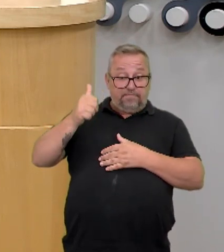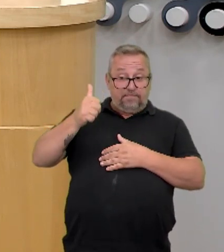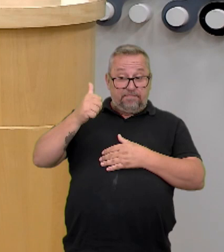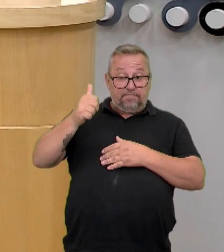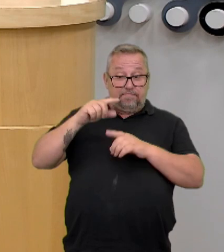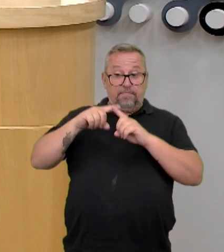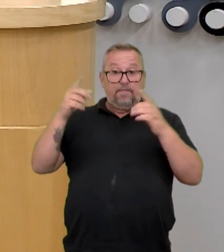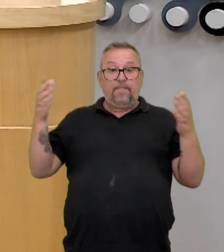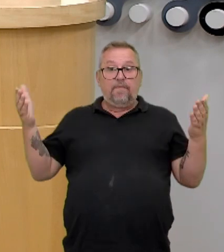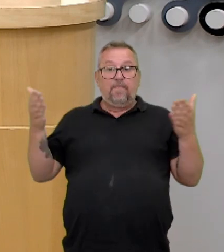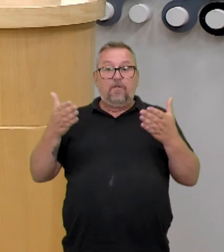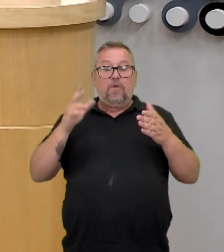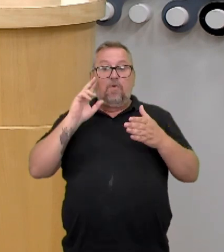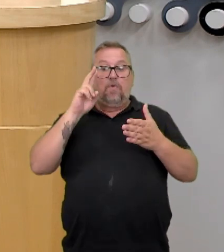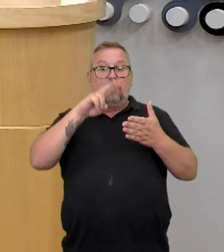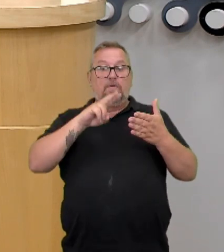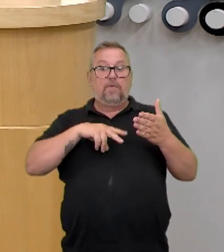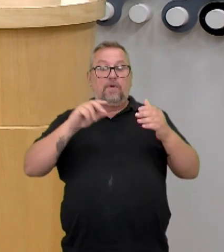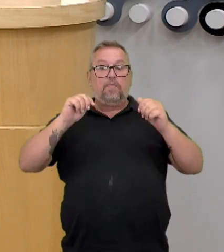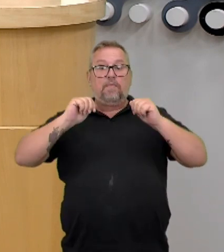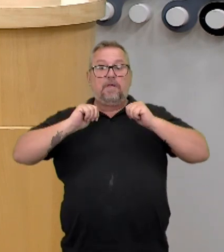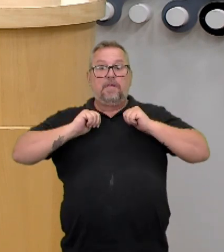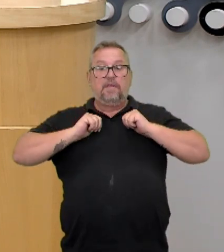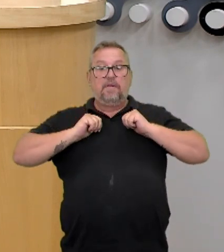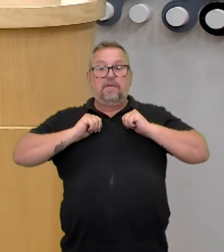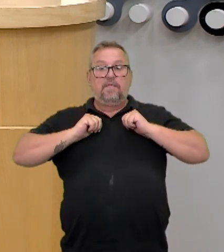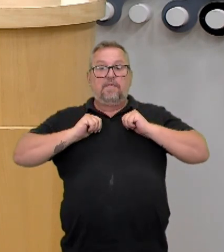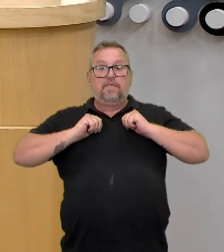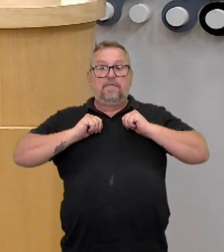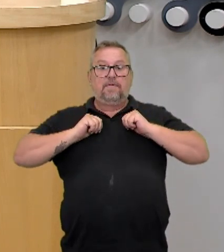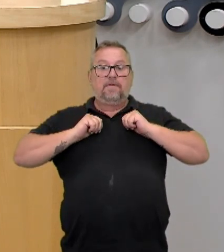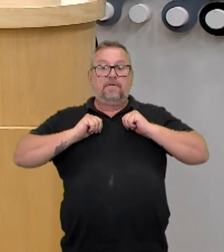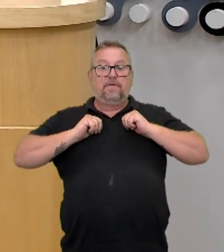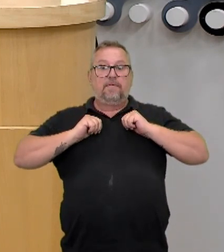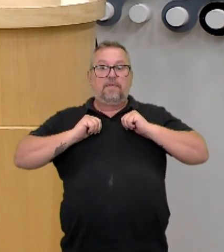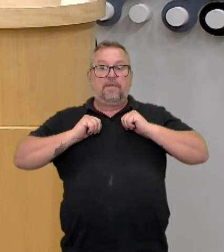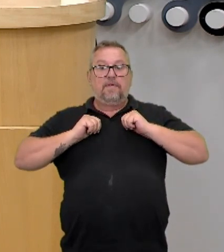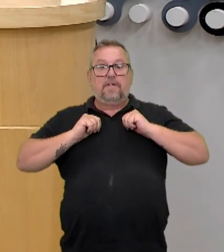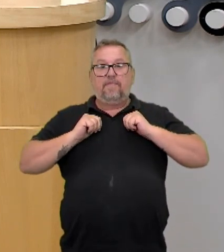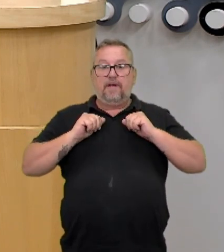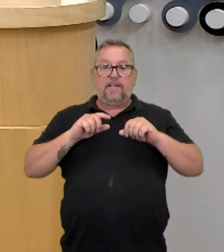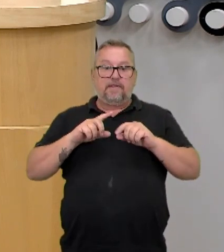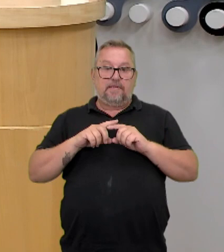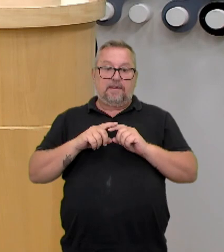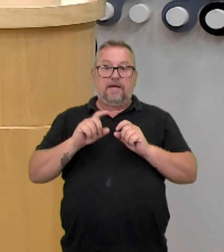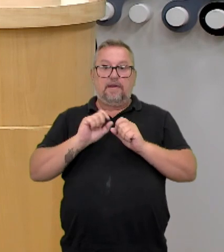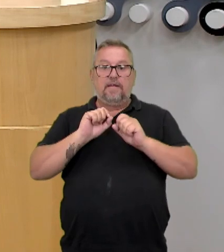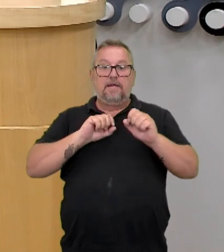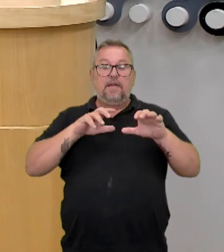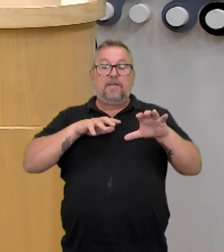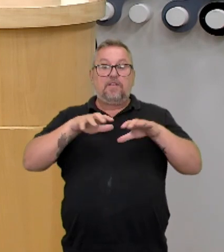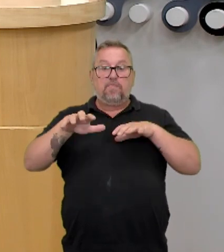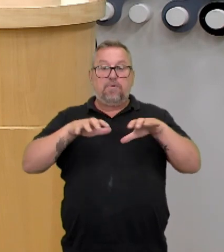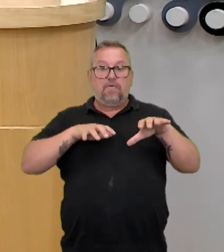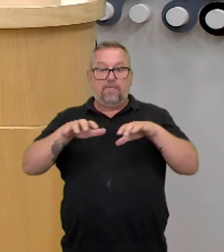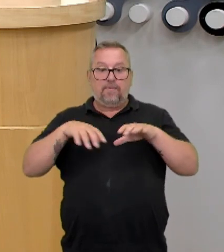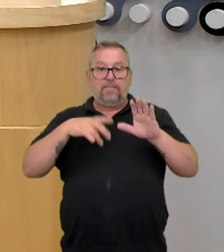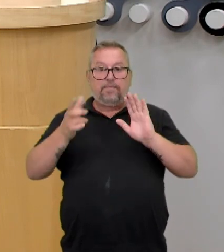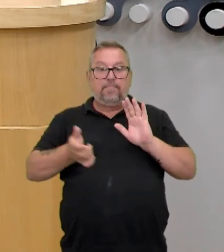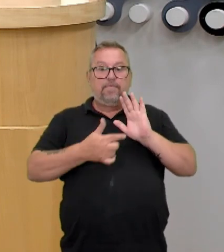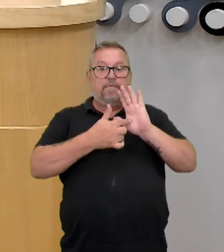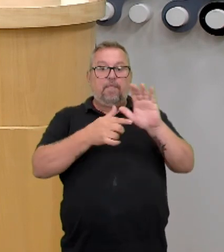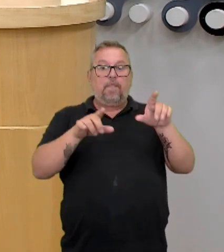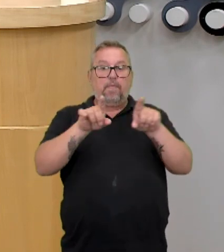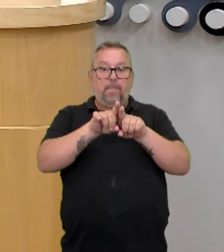acho que agora o leitor não é mais tão passivo, né? Verdade. Ele se movimenta, né? Ele se apresenta